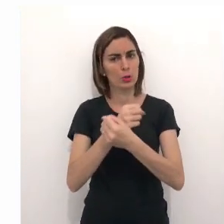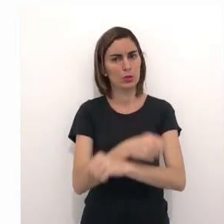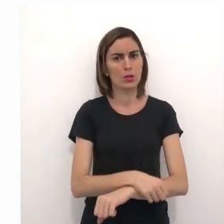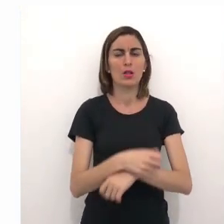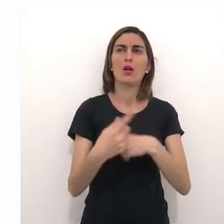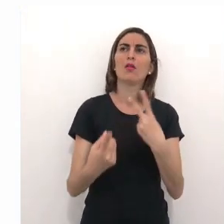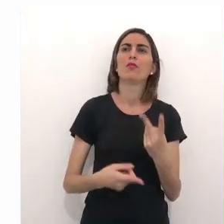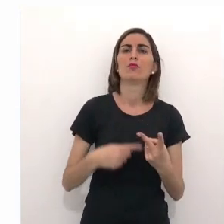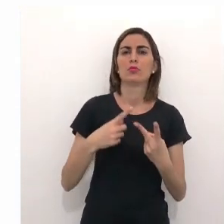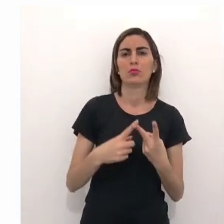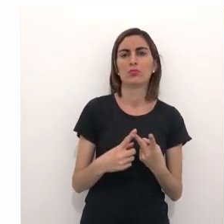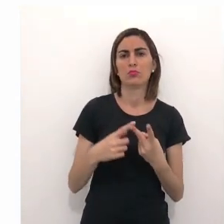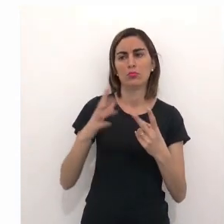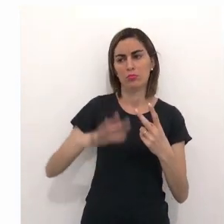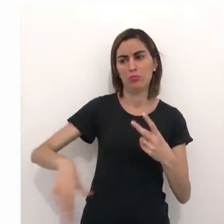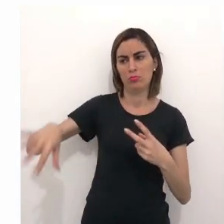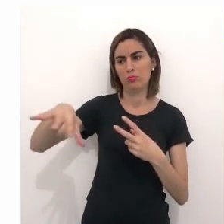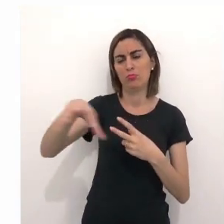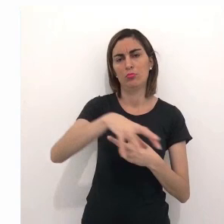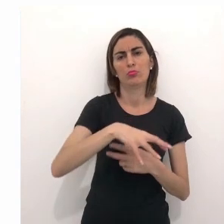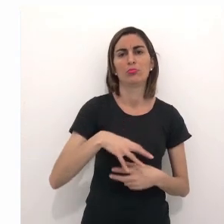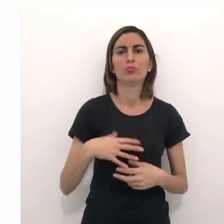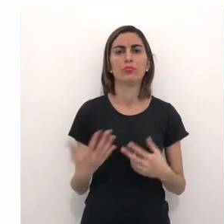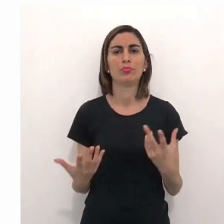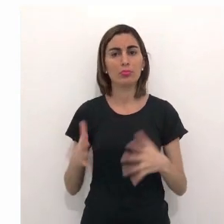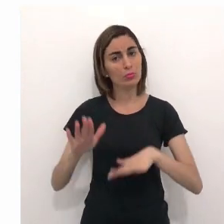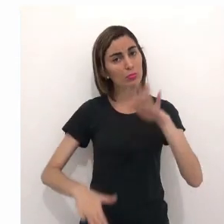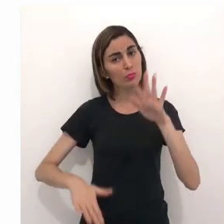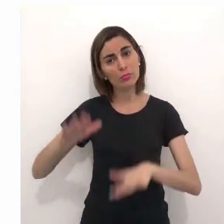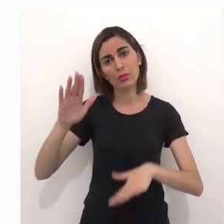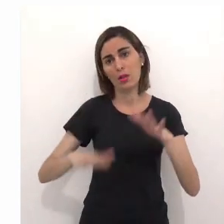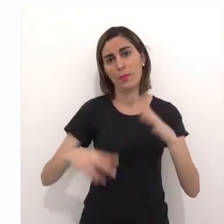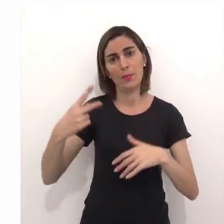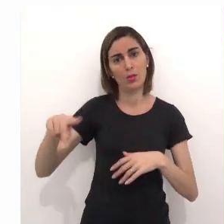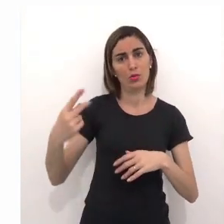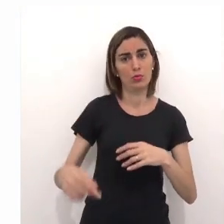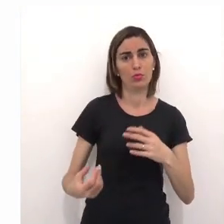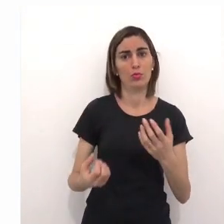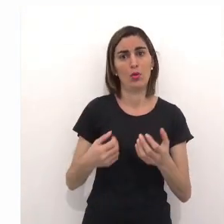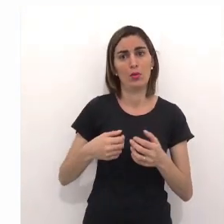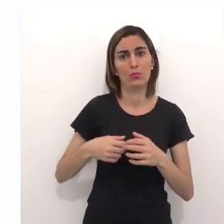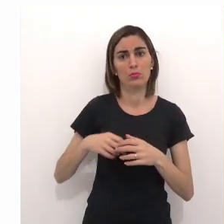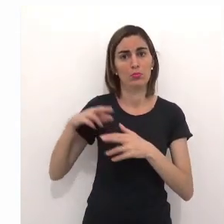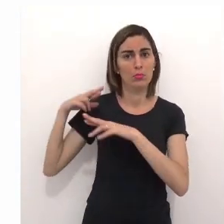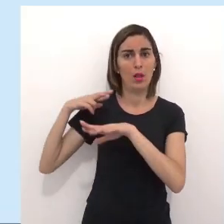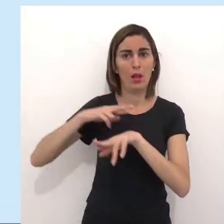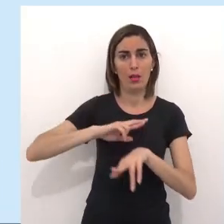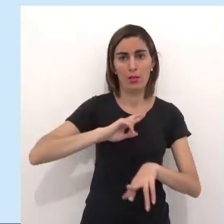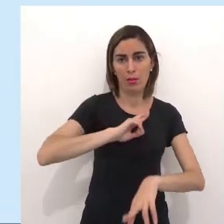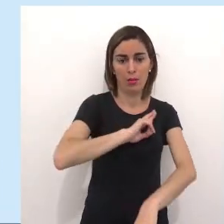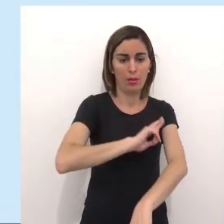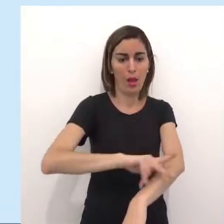ou aldeados, independentemente de suas origens étnicas. Aí entendam.